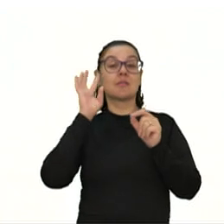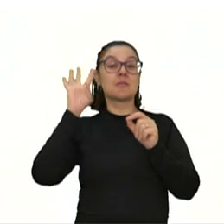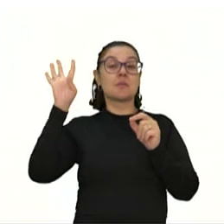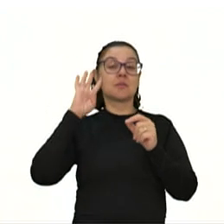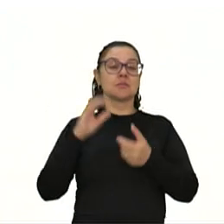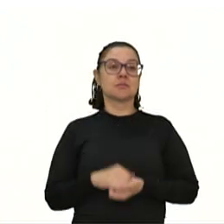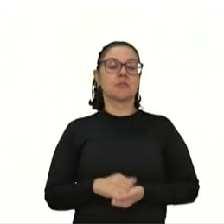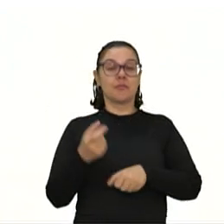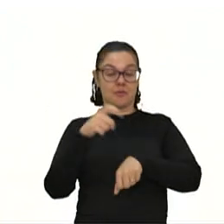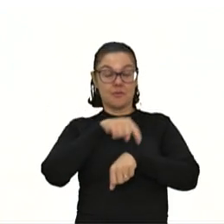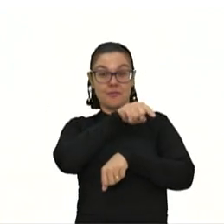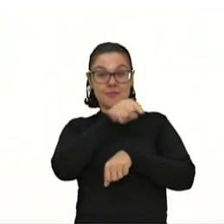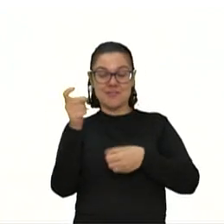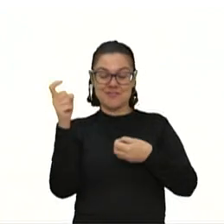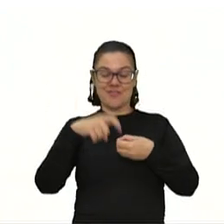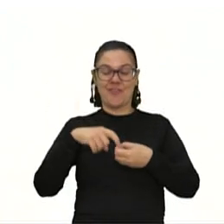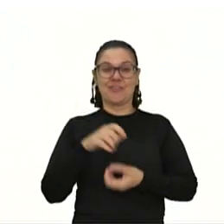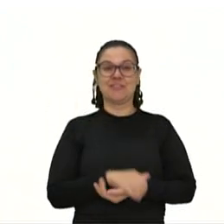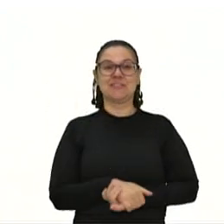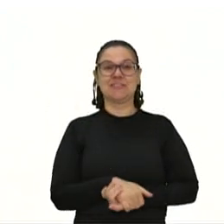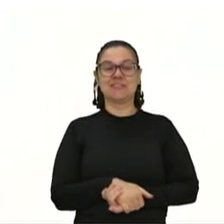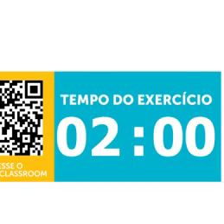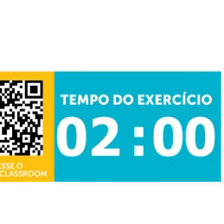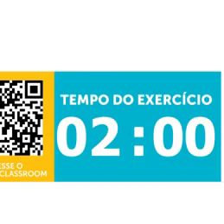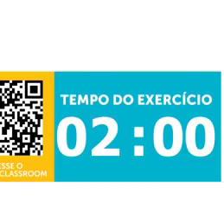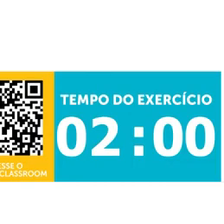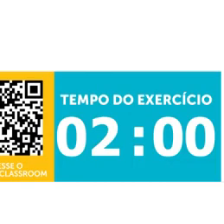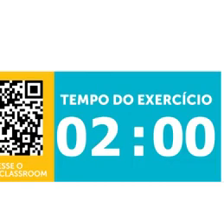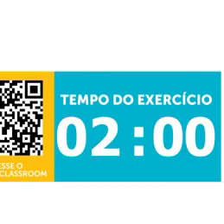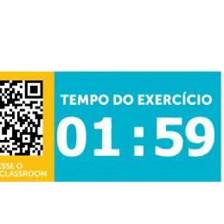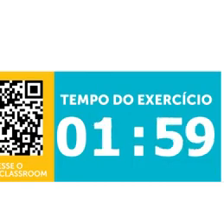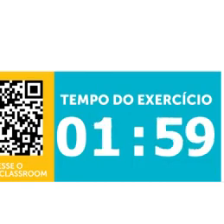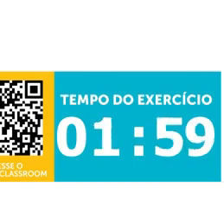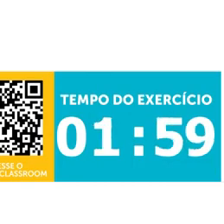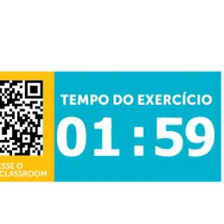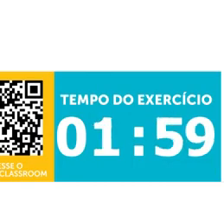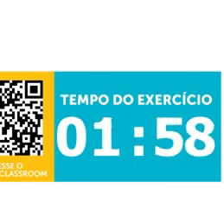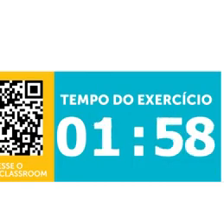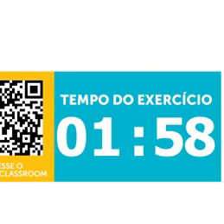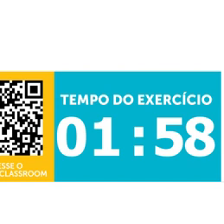imaginam? Vou dar um tempinho, já voltamos para conferir.